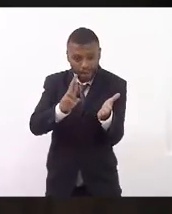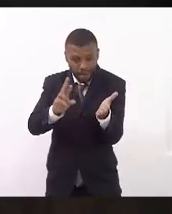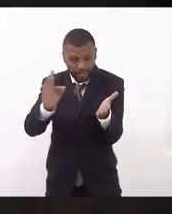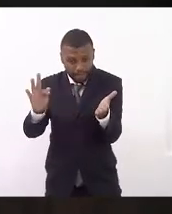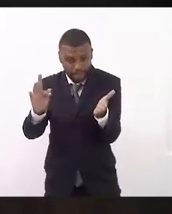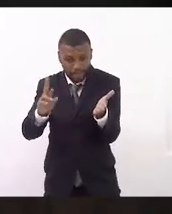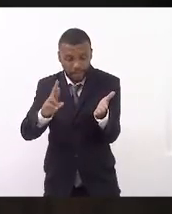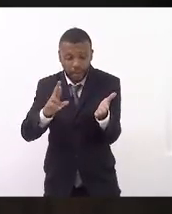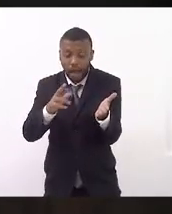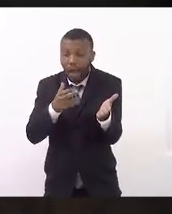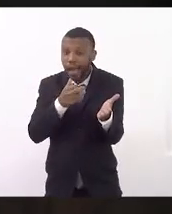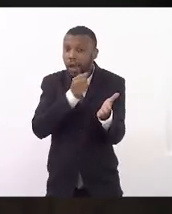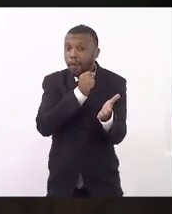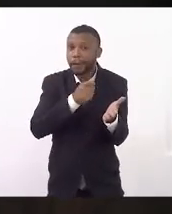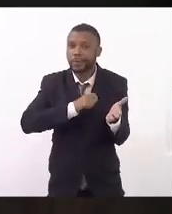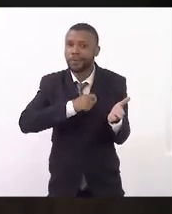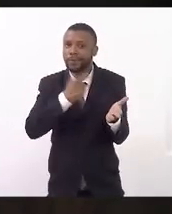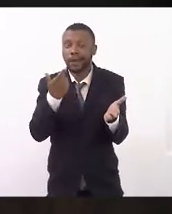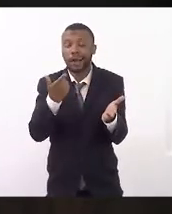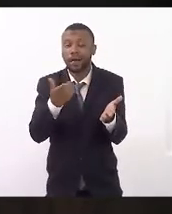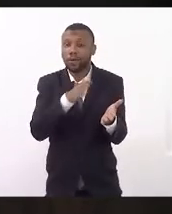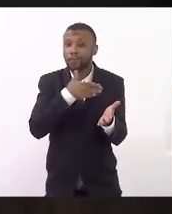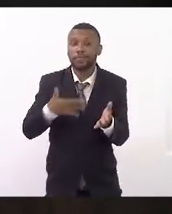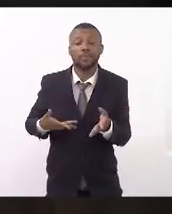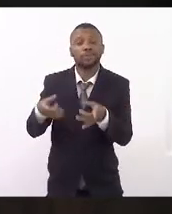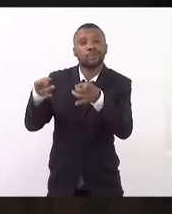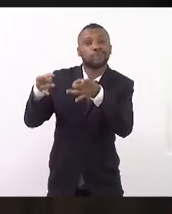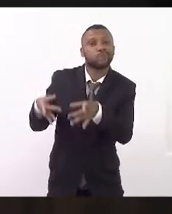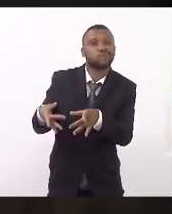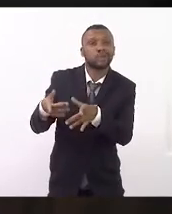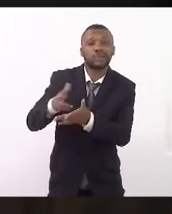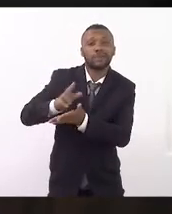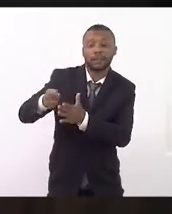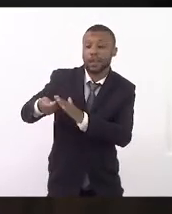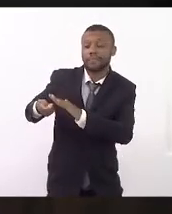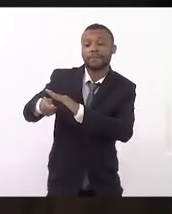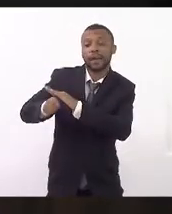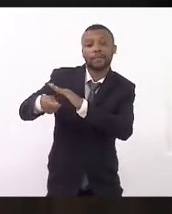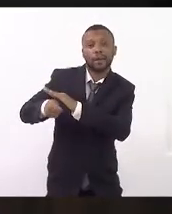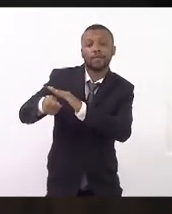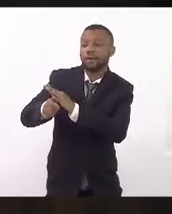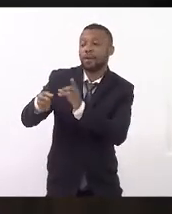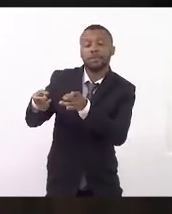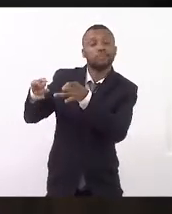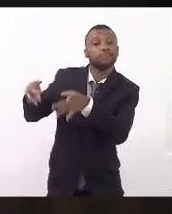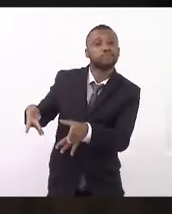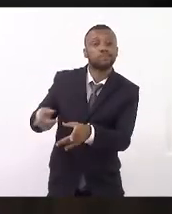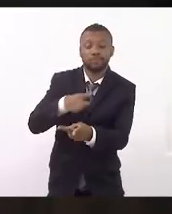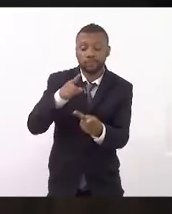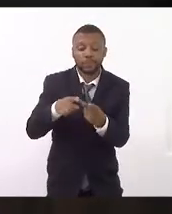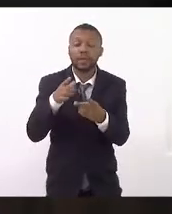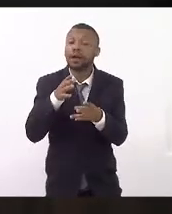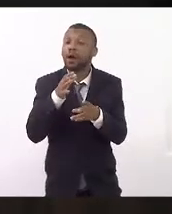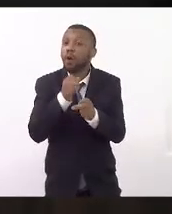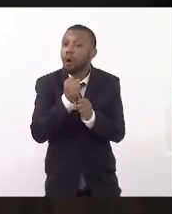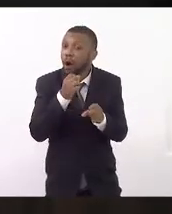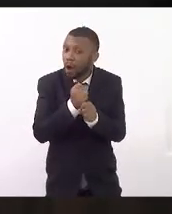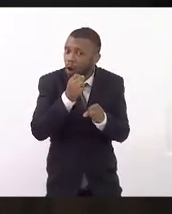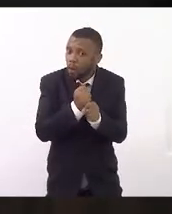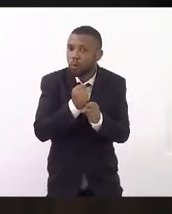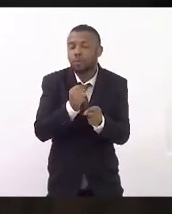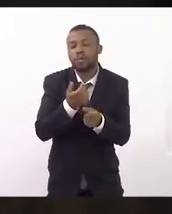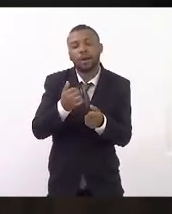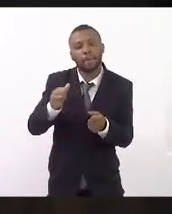recuperação, primeiro que o governo abriu mão de todas as ações. E segundo que o cálculo utilizado